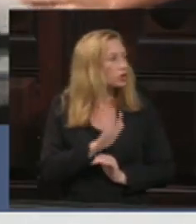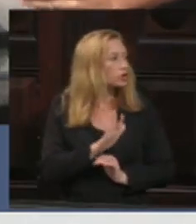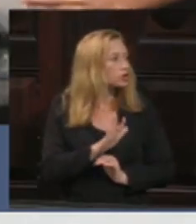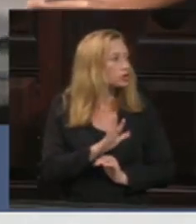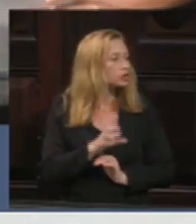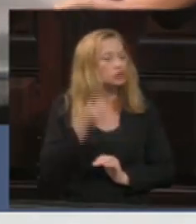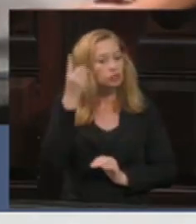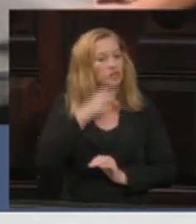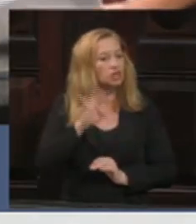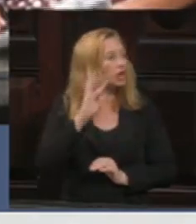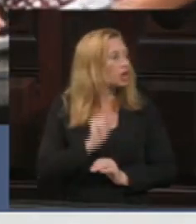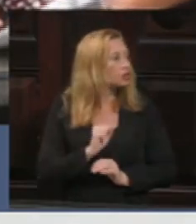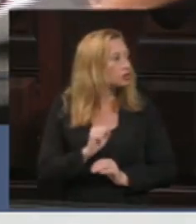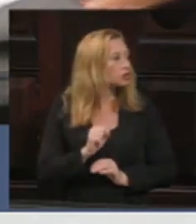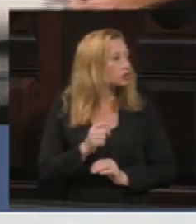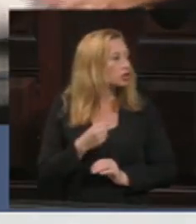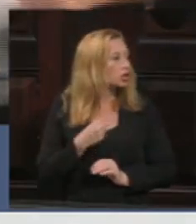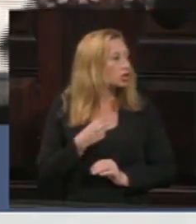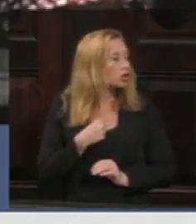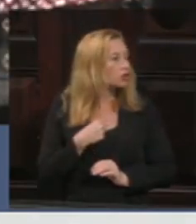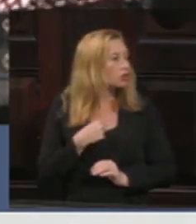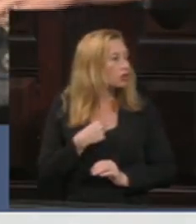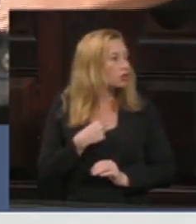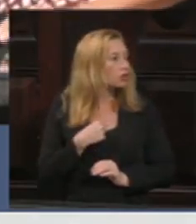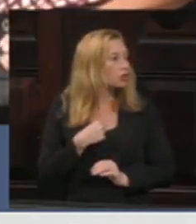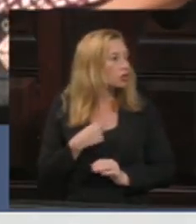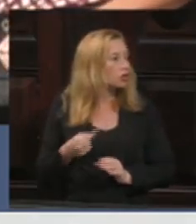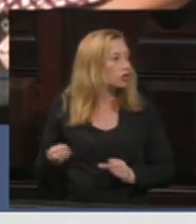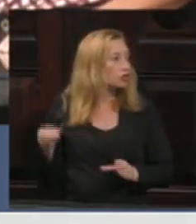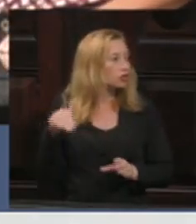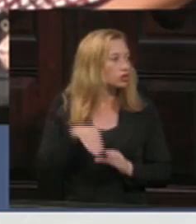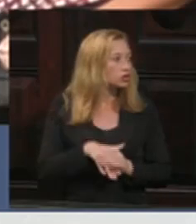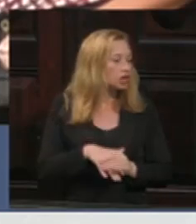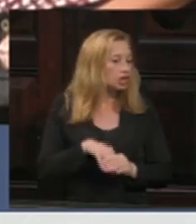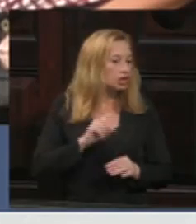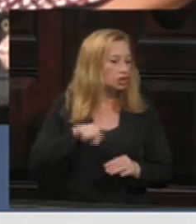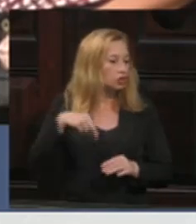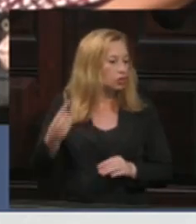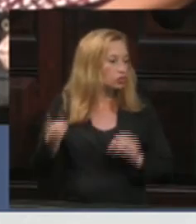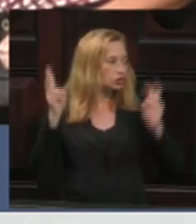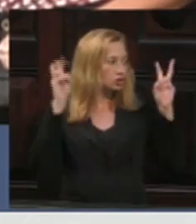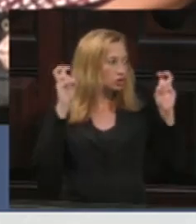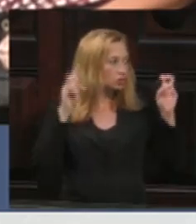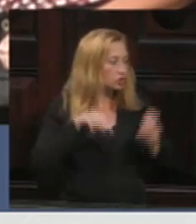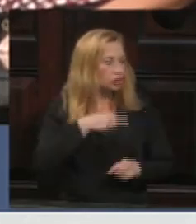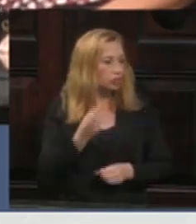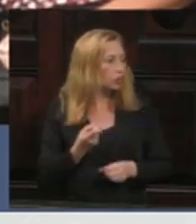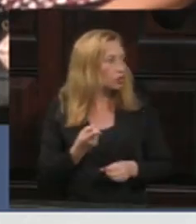Mink, eu vou votar umas inclusões, enquanto isso, com autorização do plenário, se os que aprovam nesse como estão aprovados.